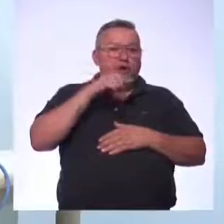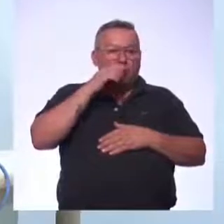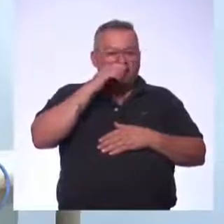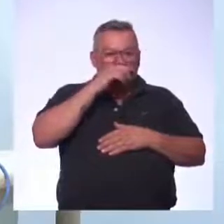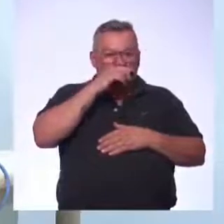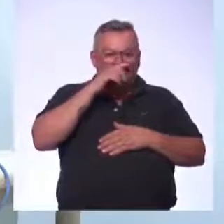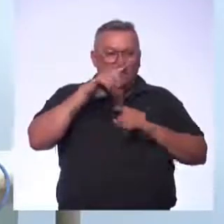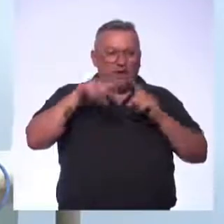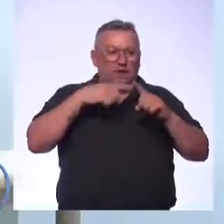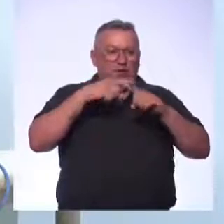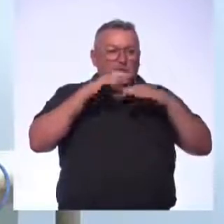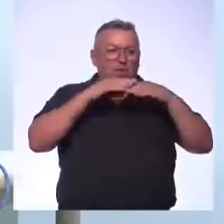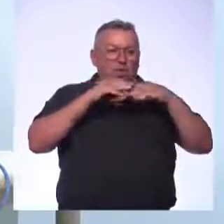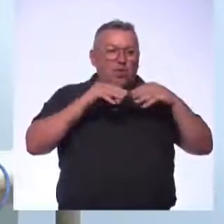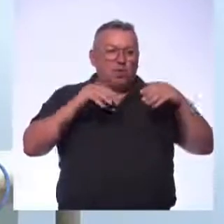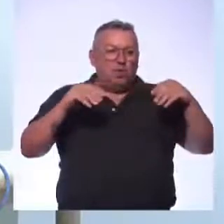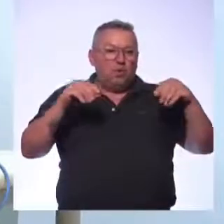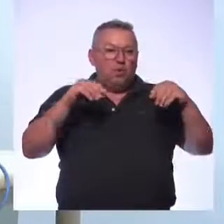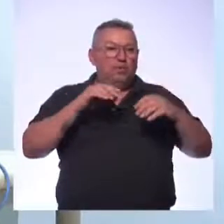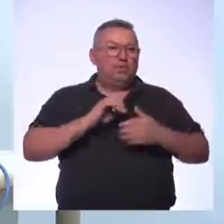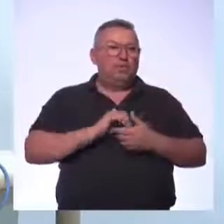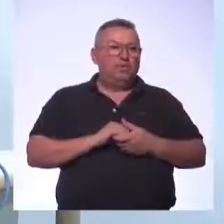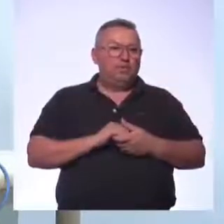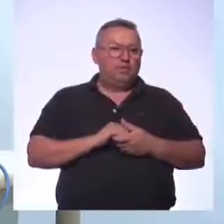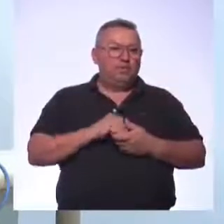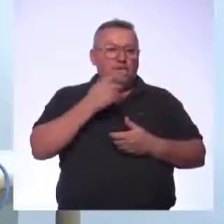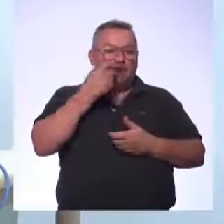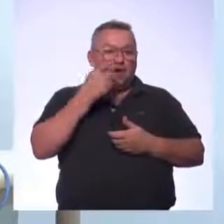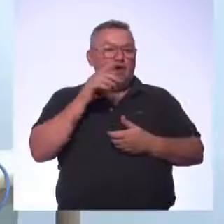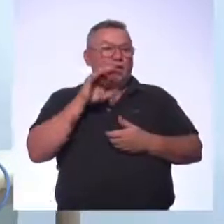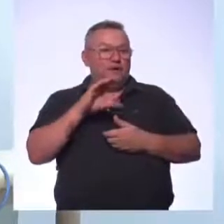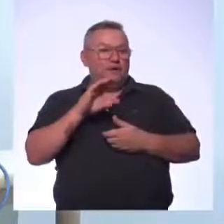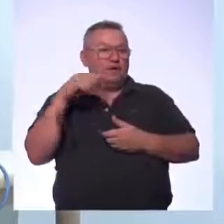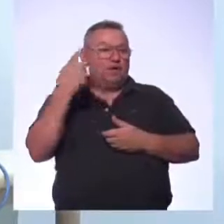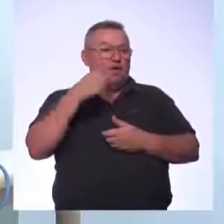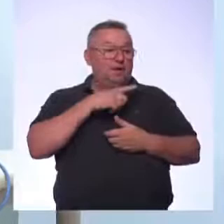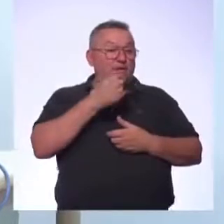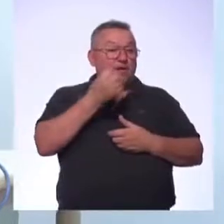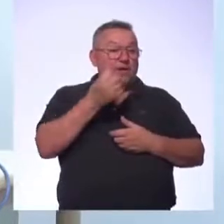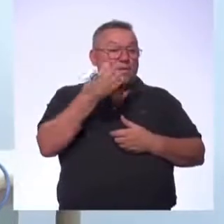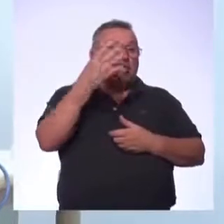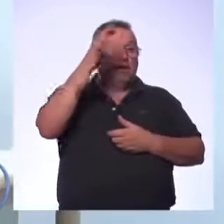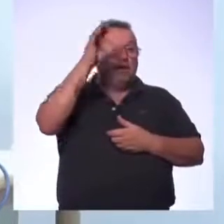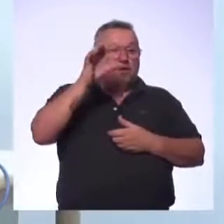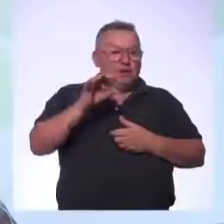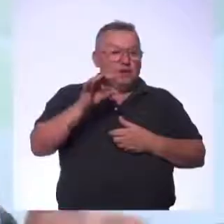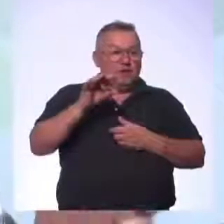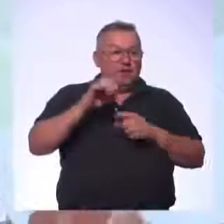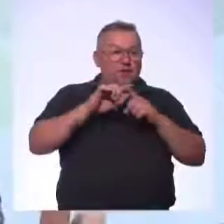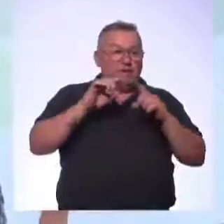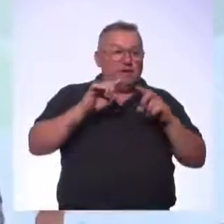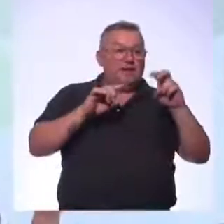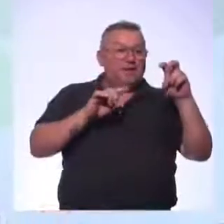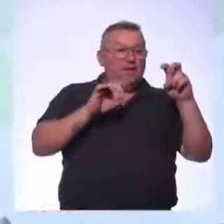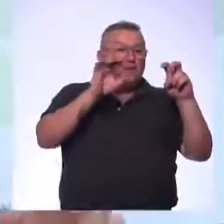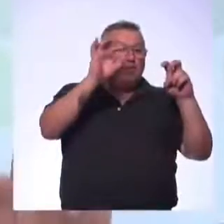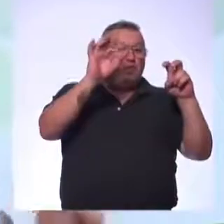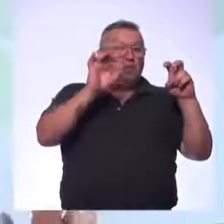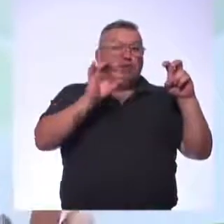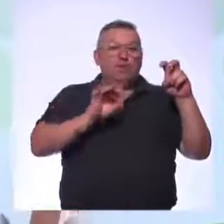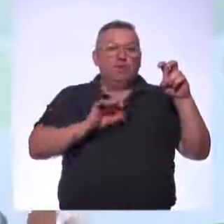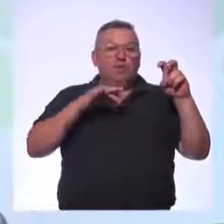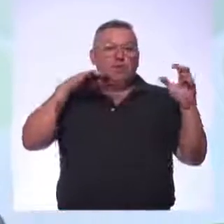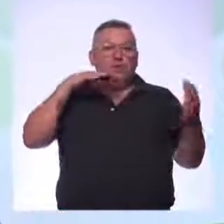a parte mais gasta que nós temos do planeta. E dizendo assim, nós temos 64% no Brasil, mas 5%